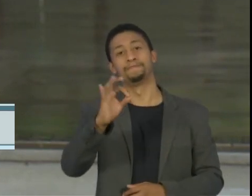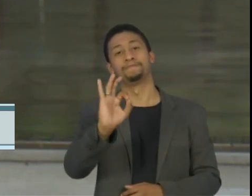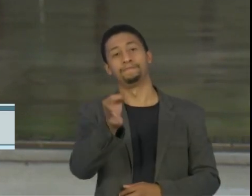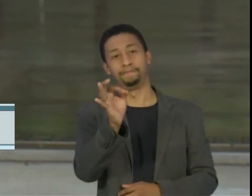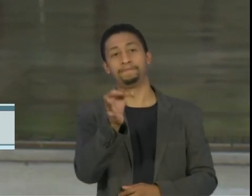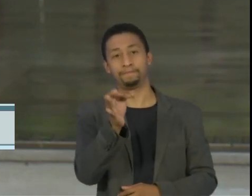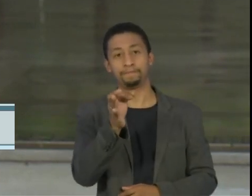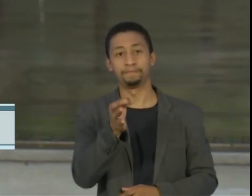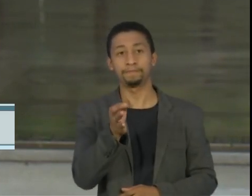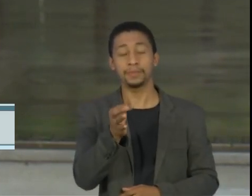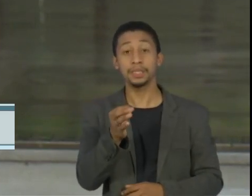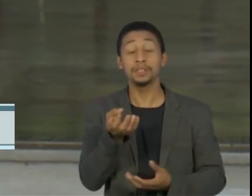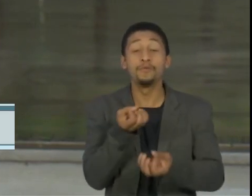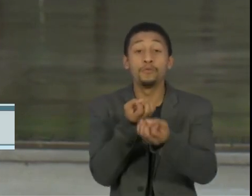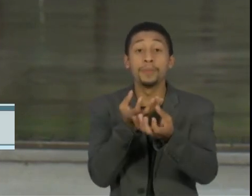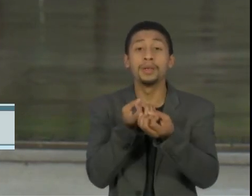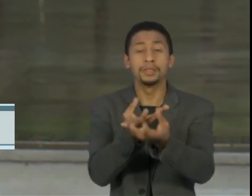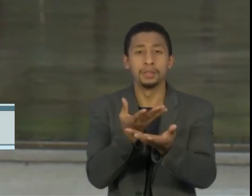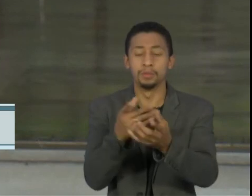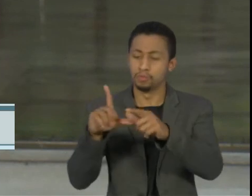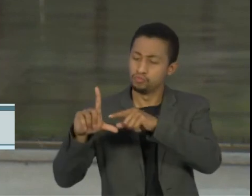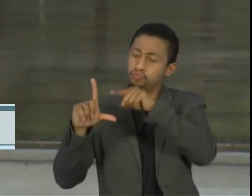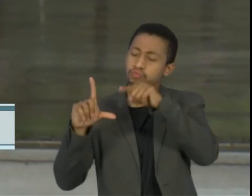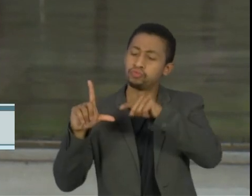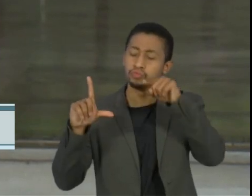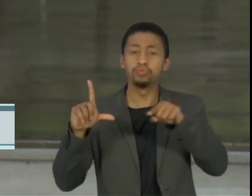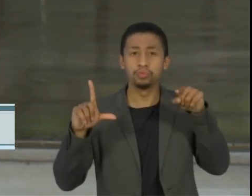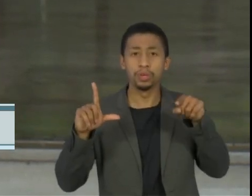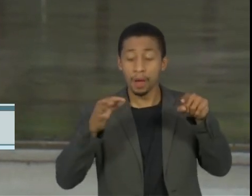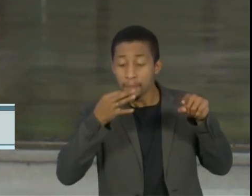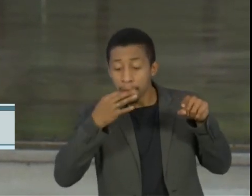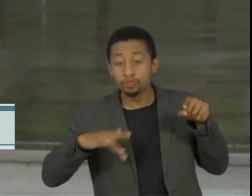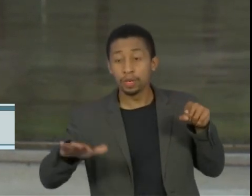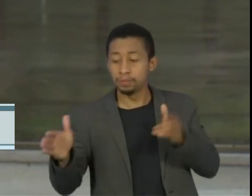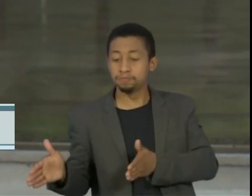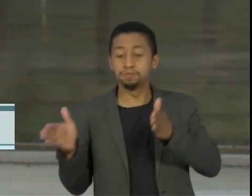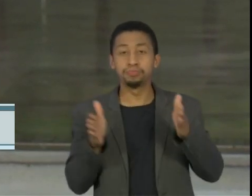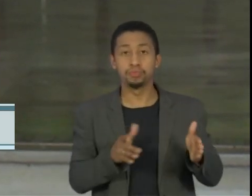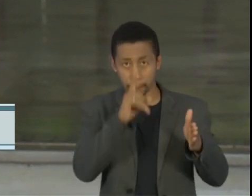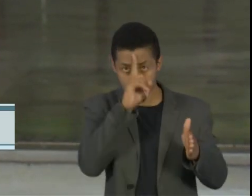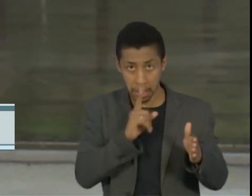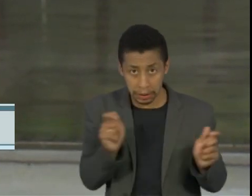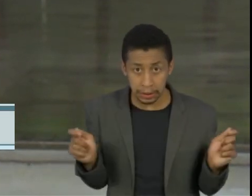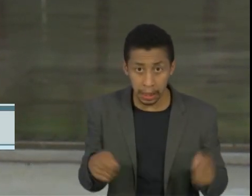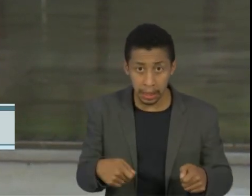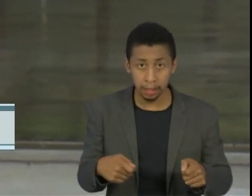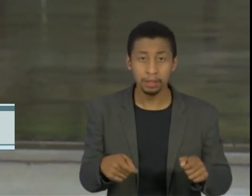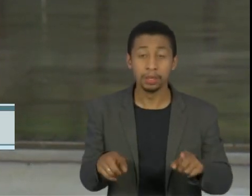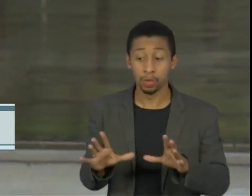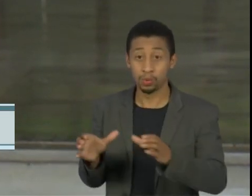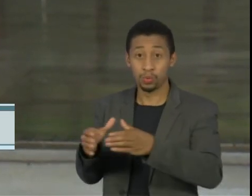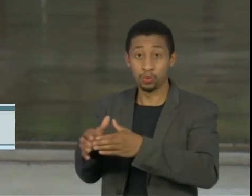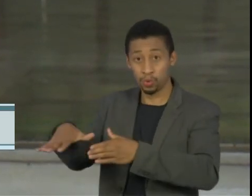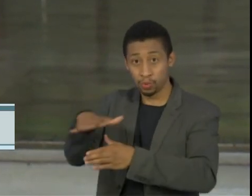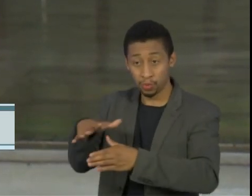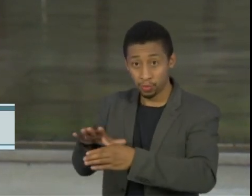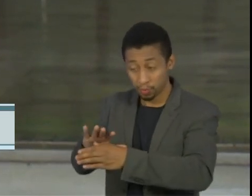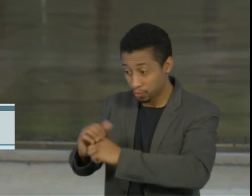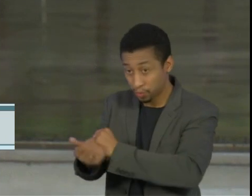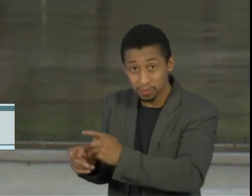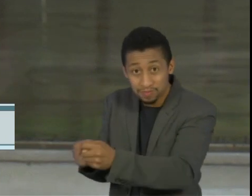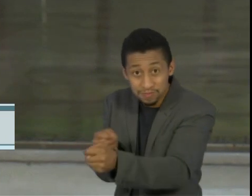se esses dados podem fazer com que a Baixada avance. E uma segunda pergunta, se o comitê tem alguma projeção para que